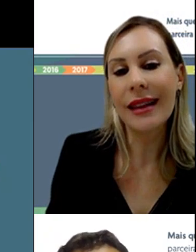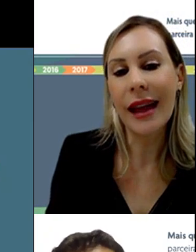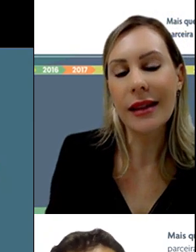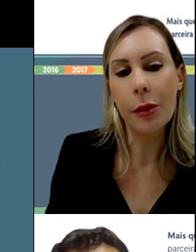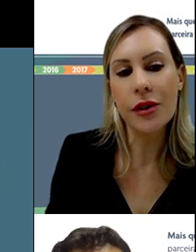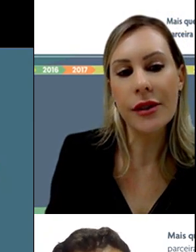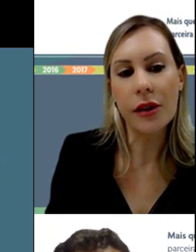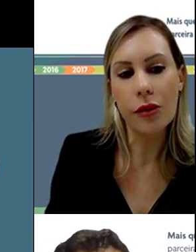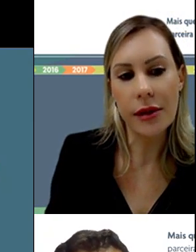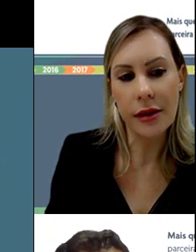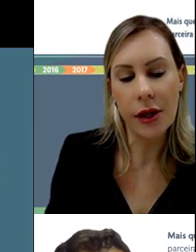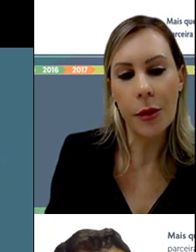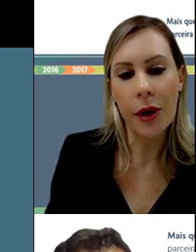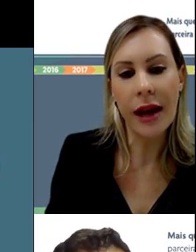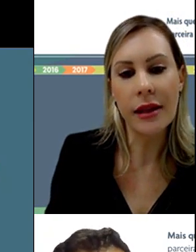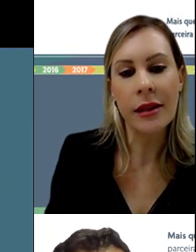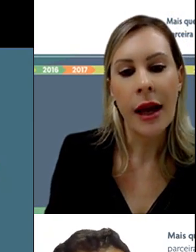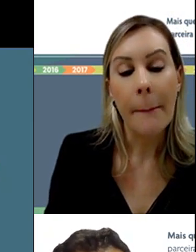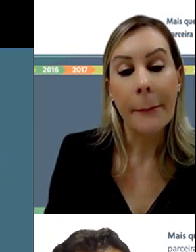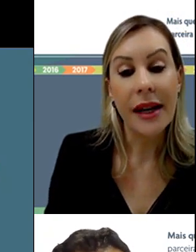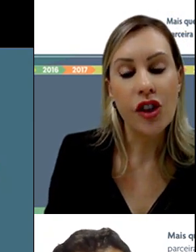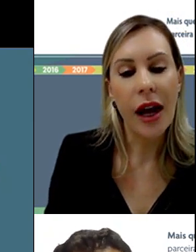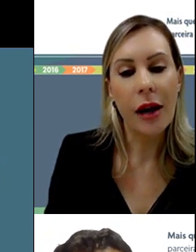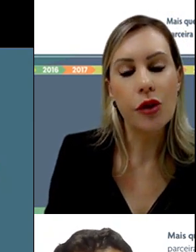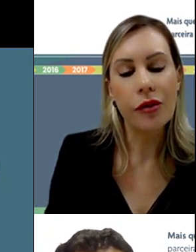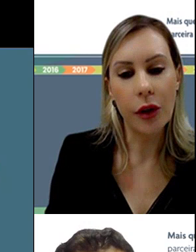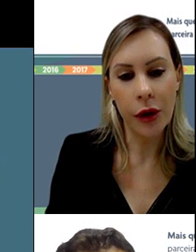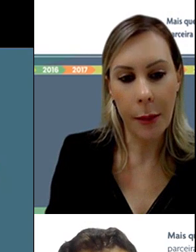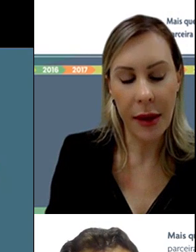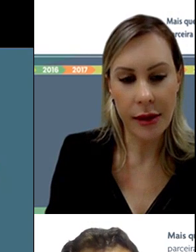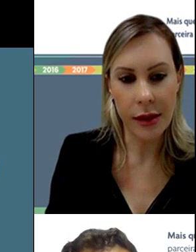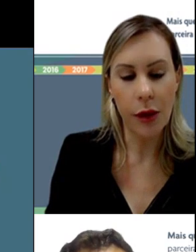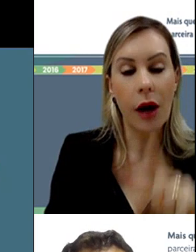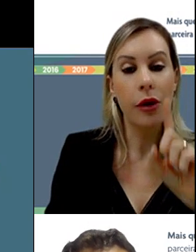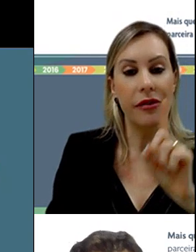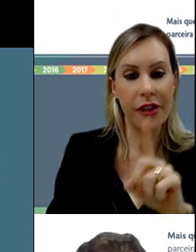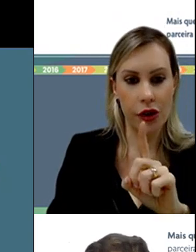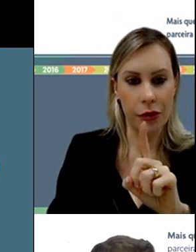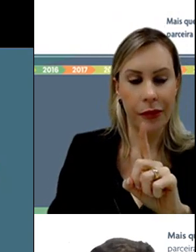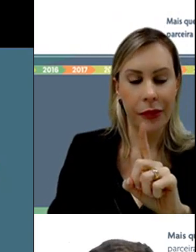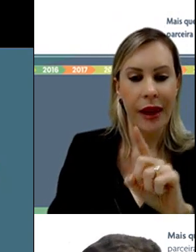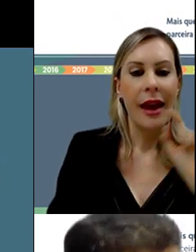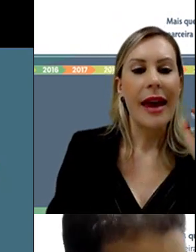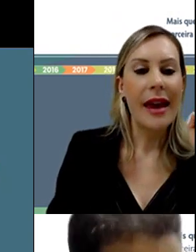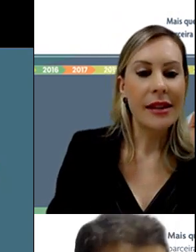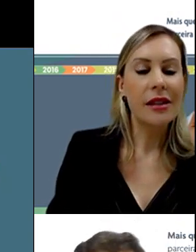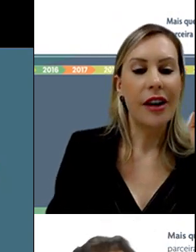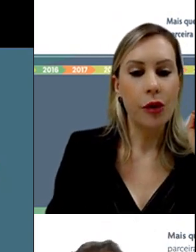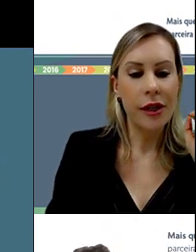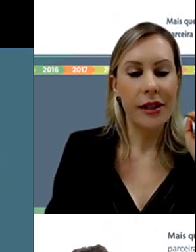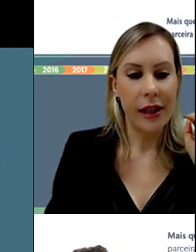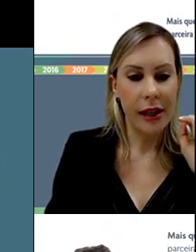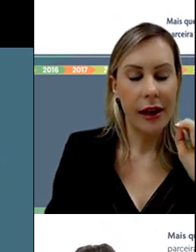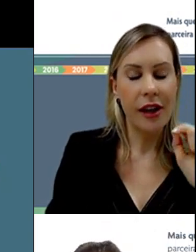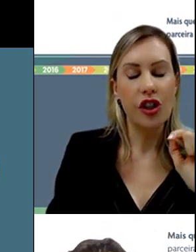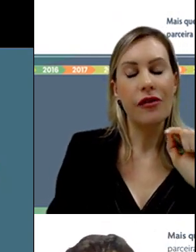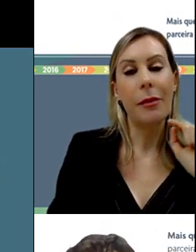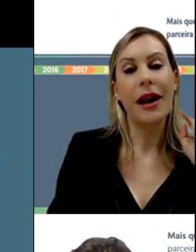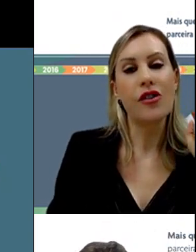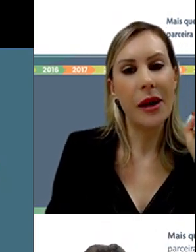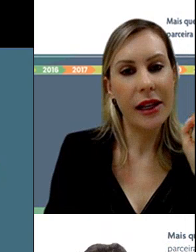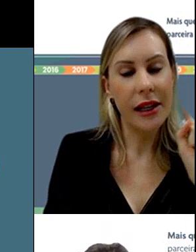por 70% esses R$ 5.000 para chegarmos no valor da pensão. Agora vejam, esses valores aqui